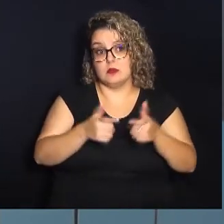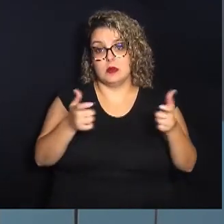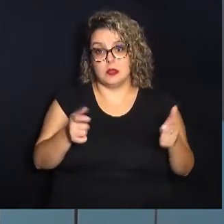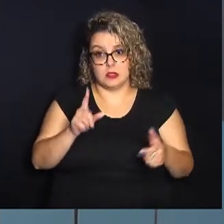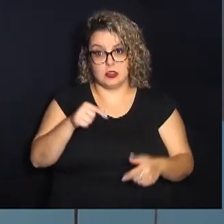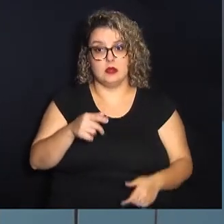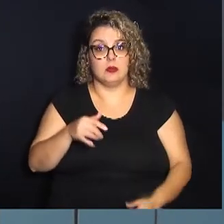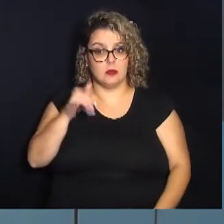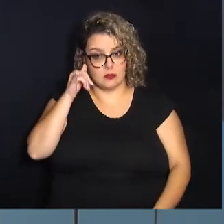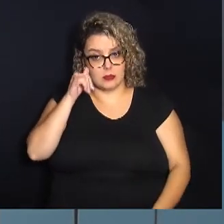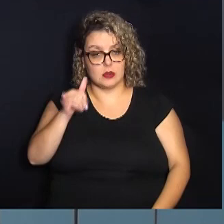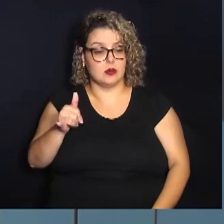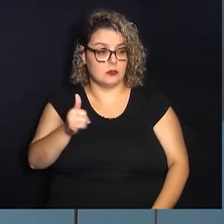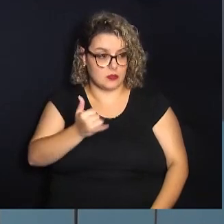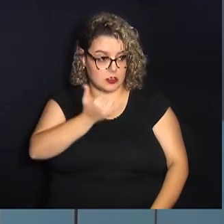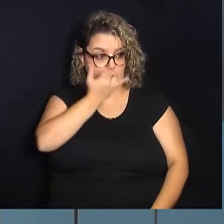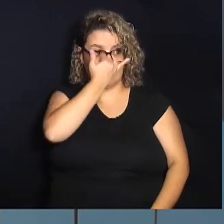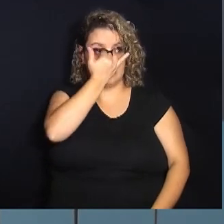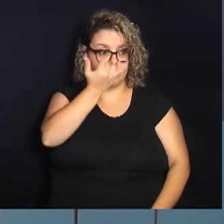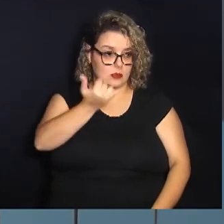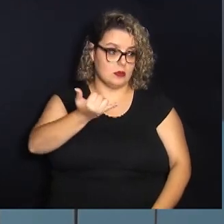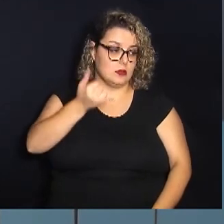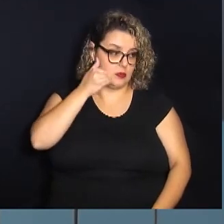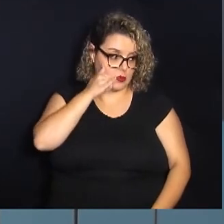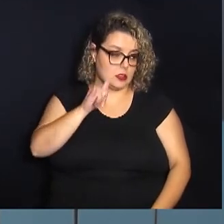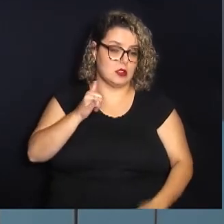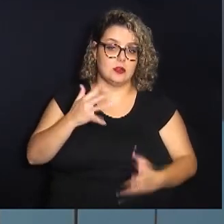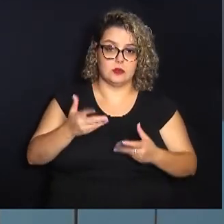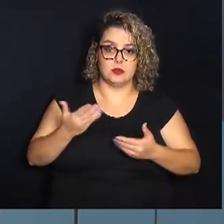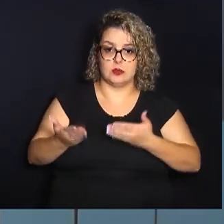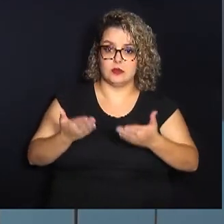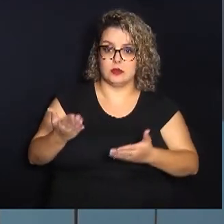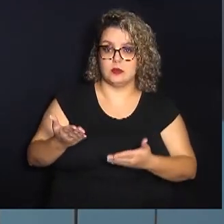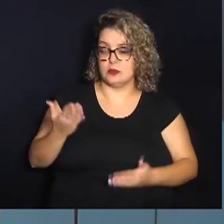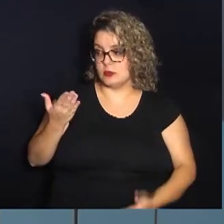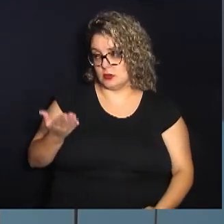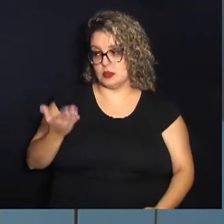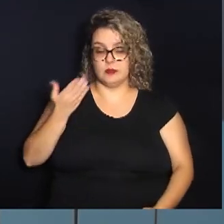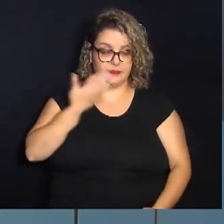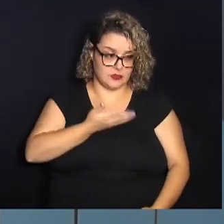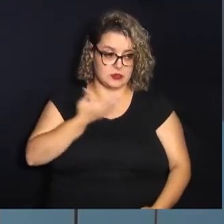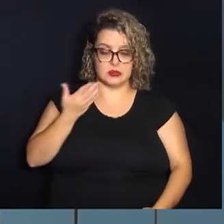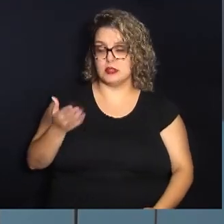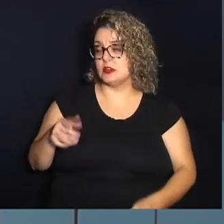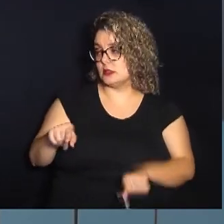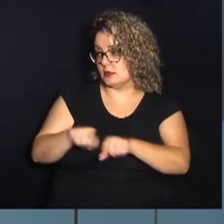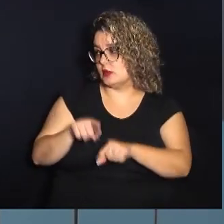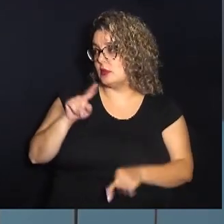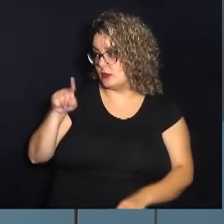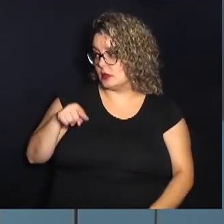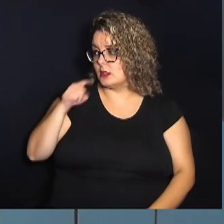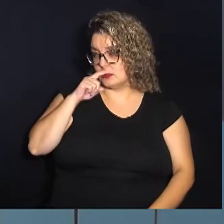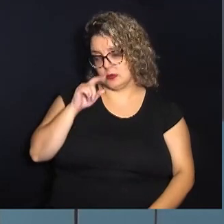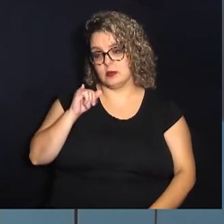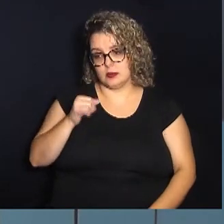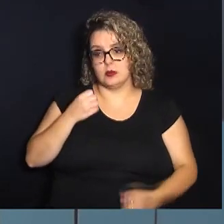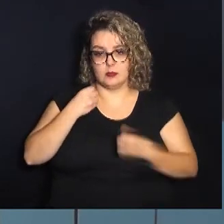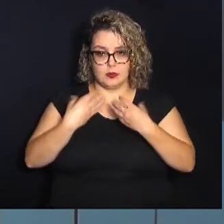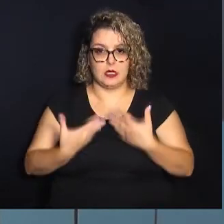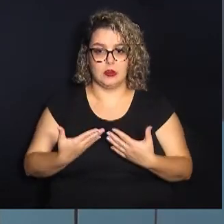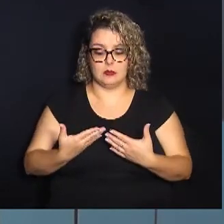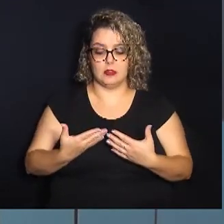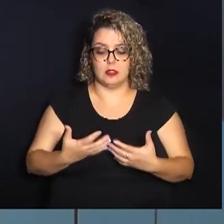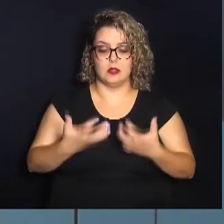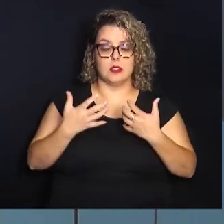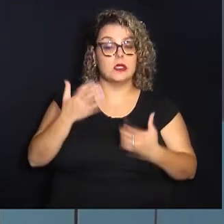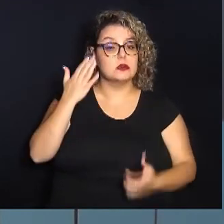da prevenção, né? Tomar todos os cuidados que o vereador Zé Carlos falaram muito bem. Mas eu queria saber sobre essa questão